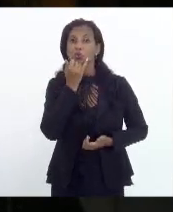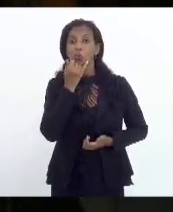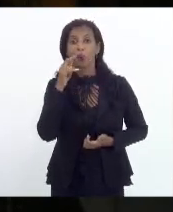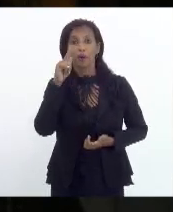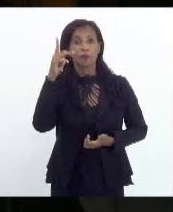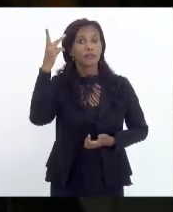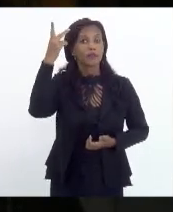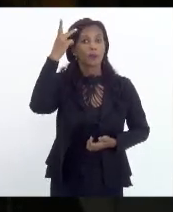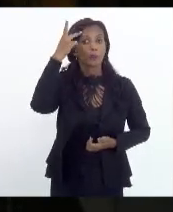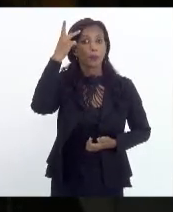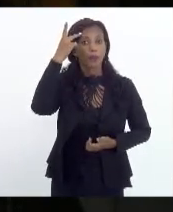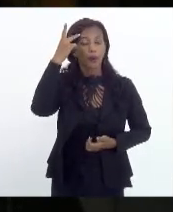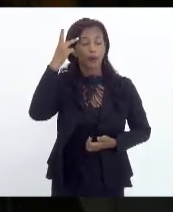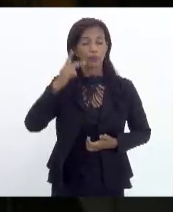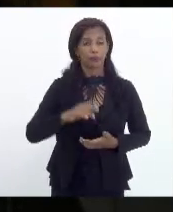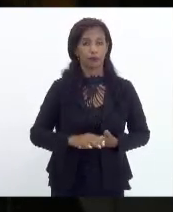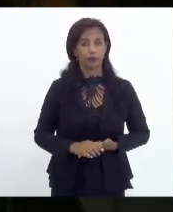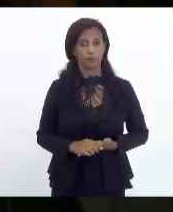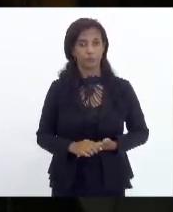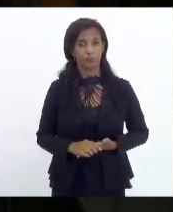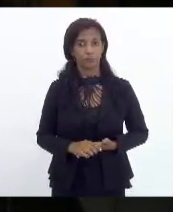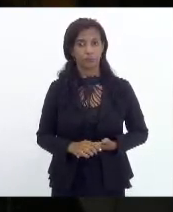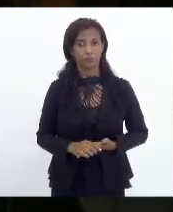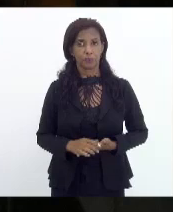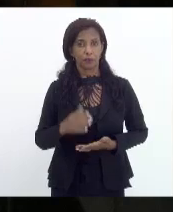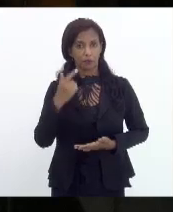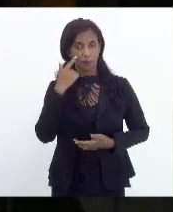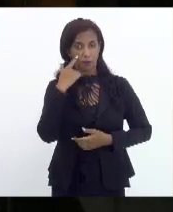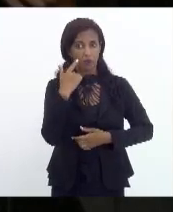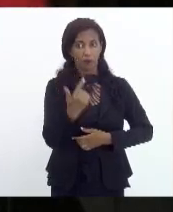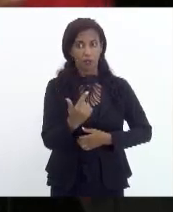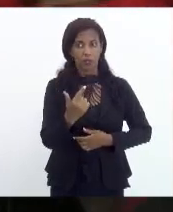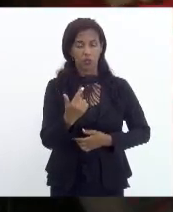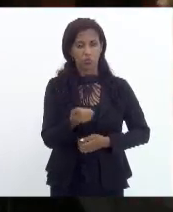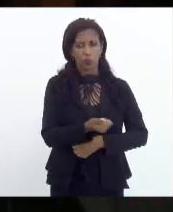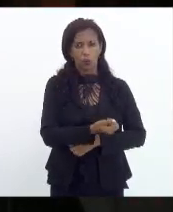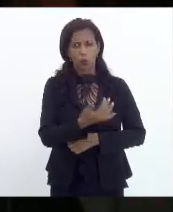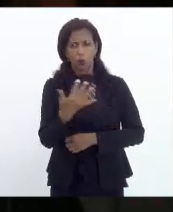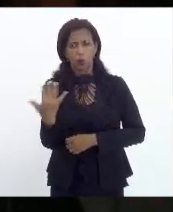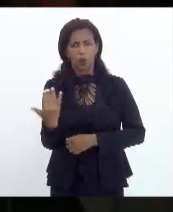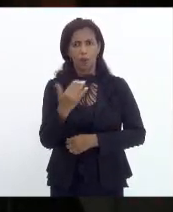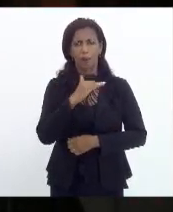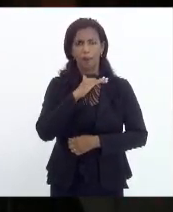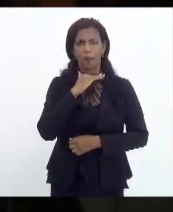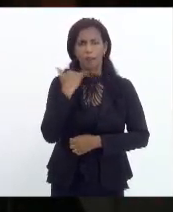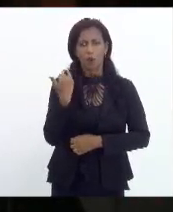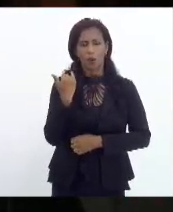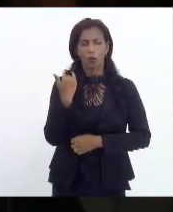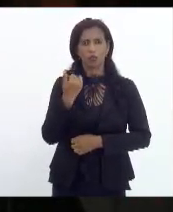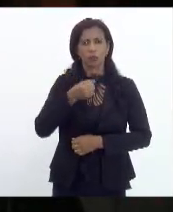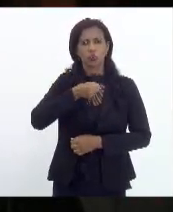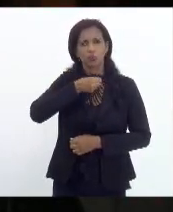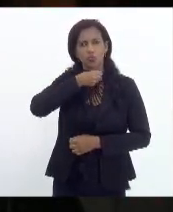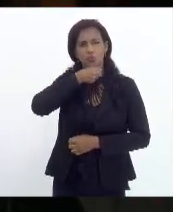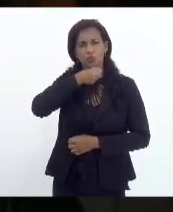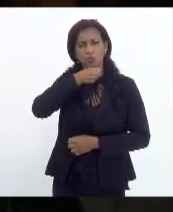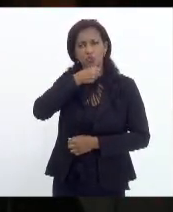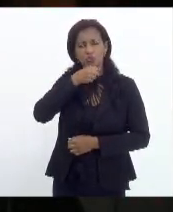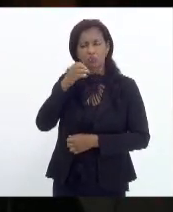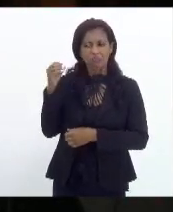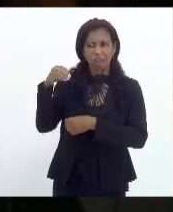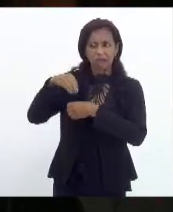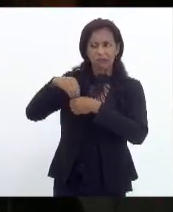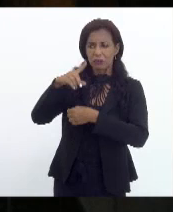São Paulo visto que o número de mortos de idosos naquele hospital eu